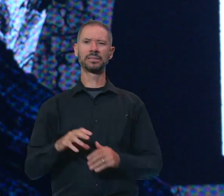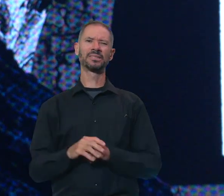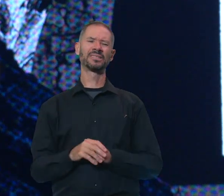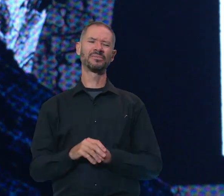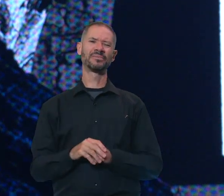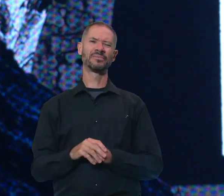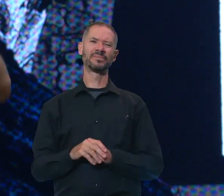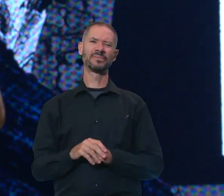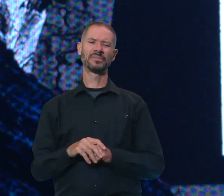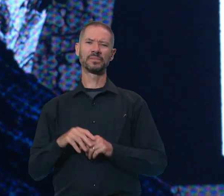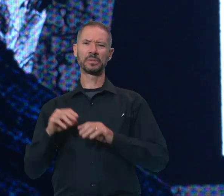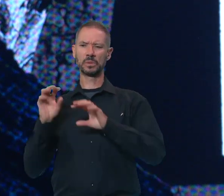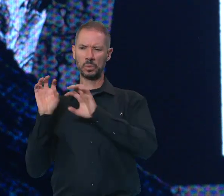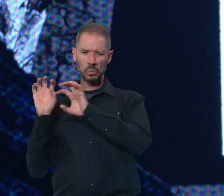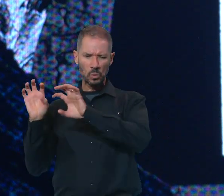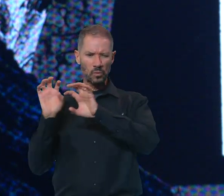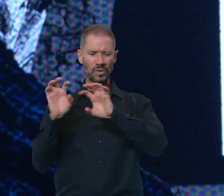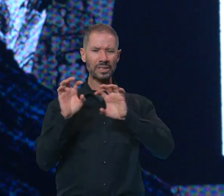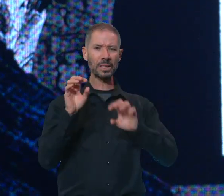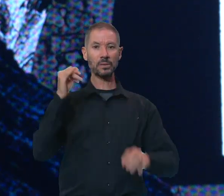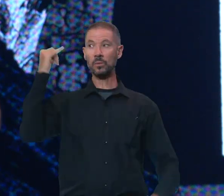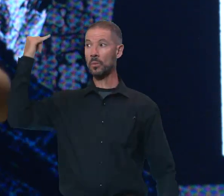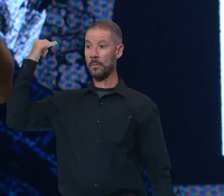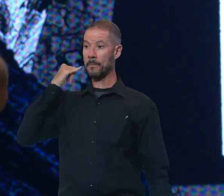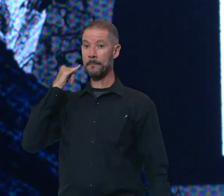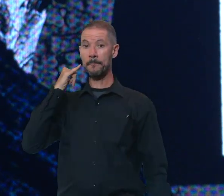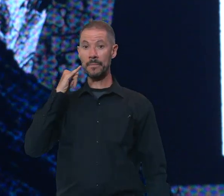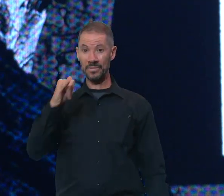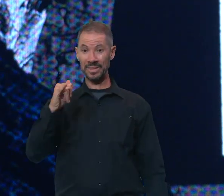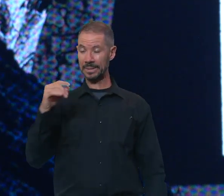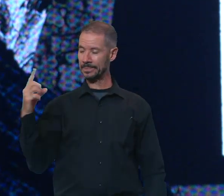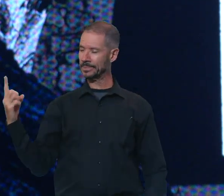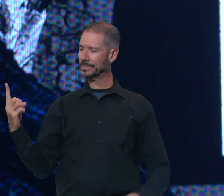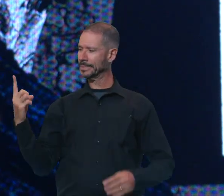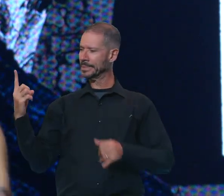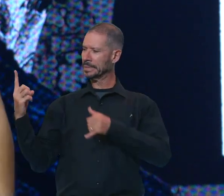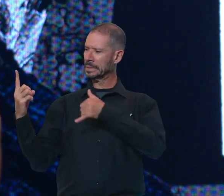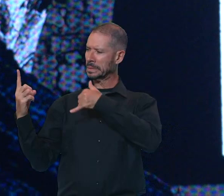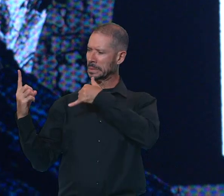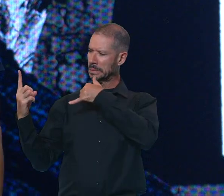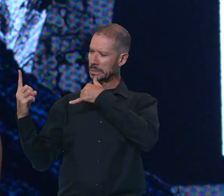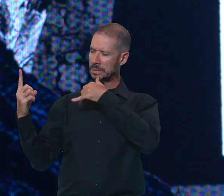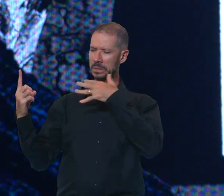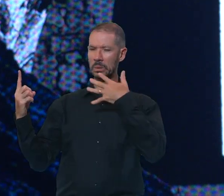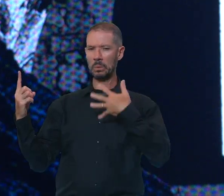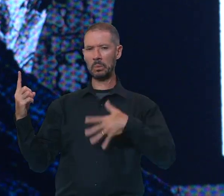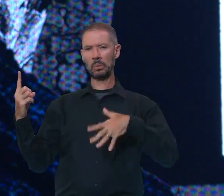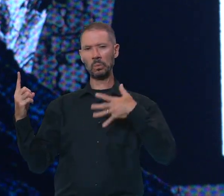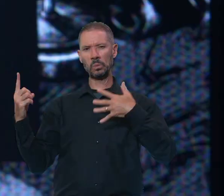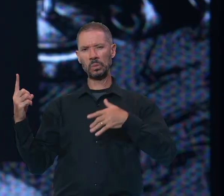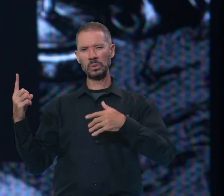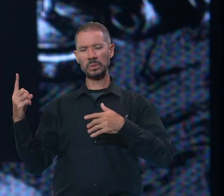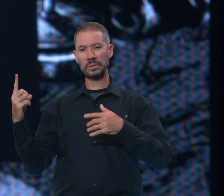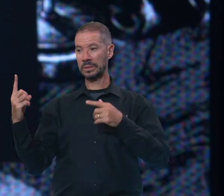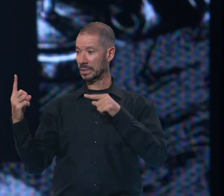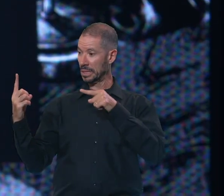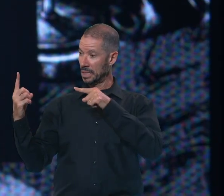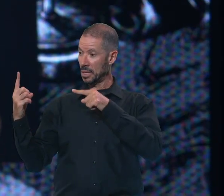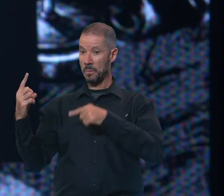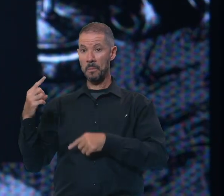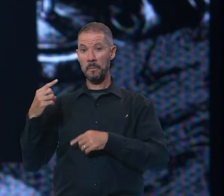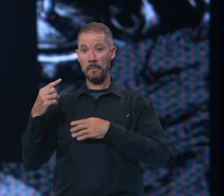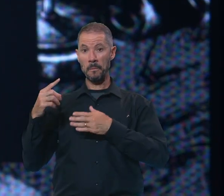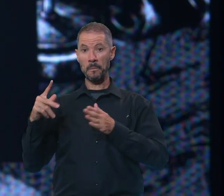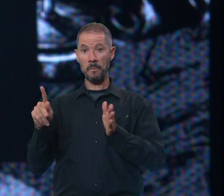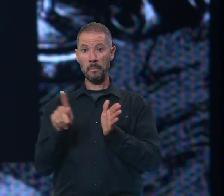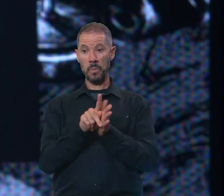Ele havia sido confrontado pelo profeta. Ele estava triste, ele estava acabado, sendo traído pelo próprio filho. Aquilo era